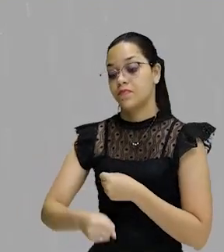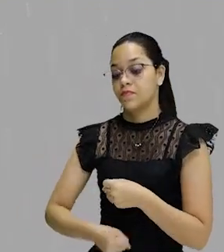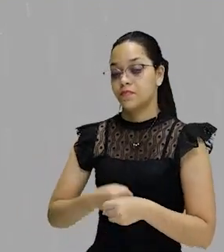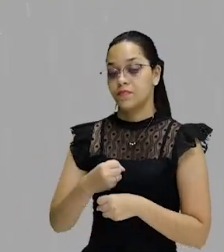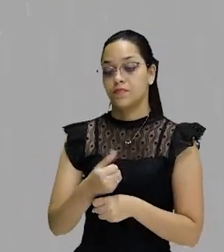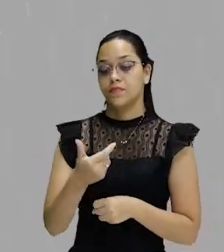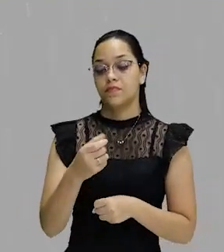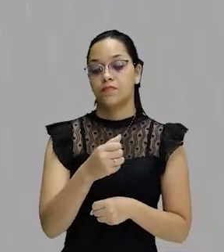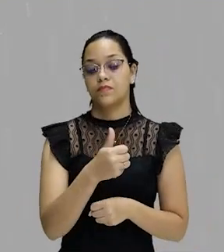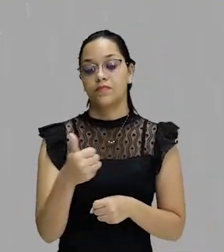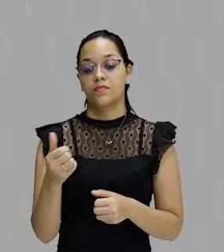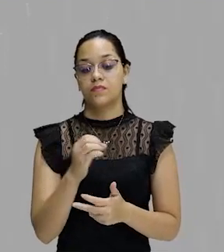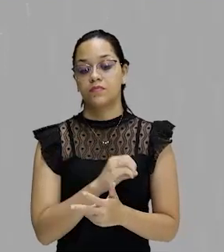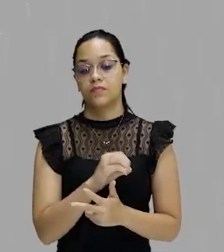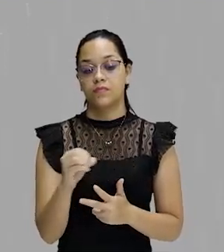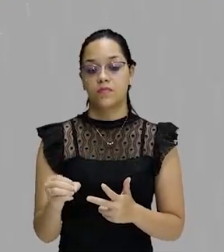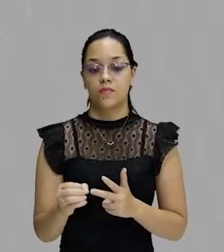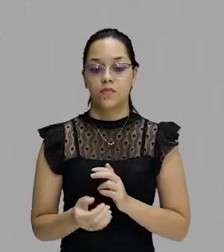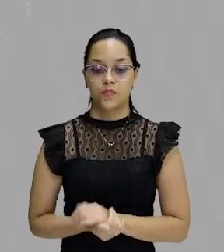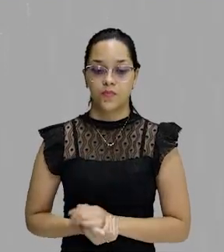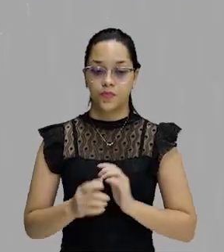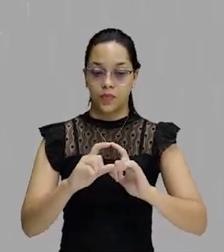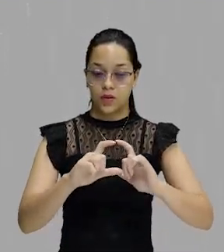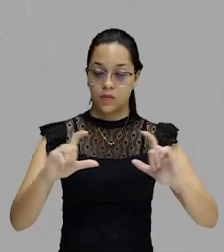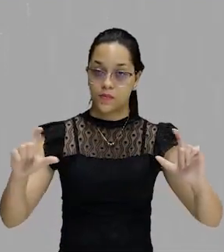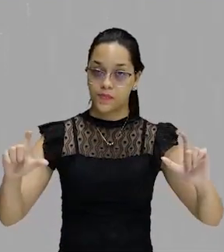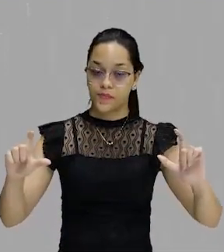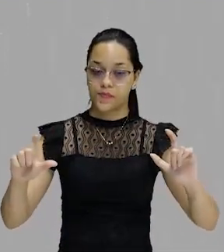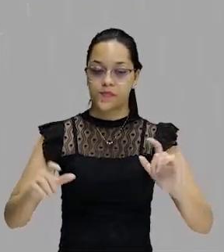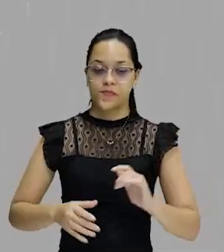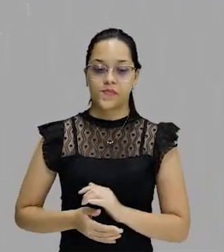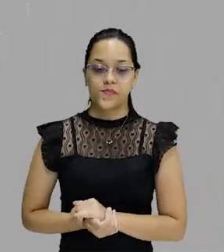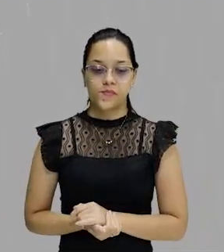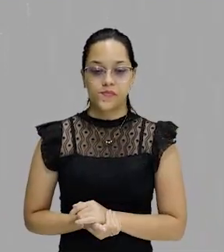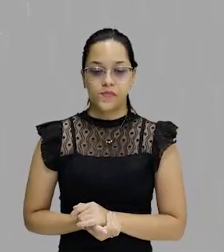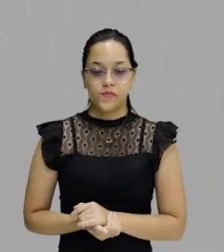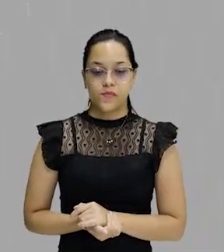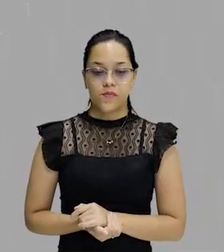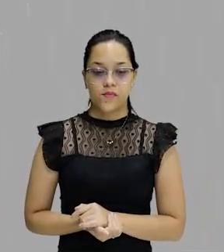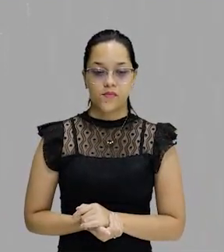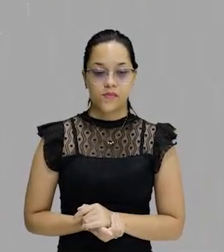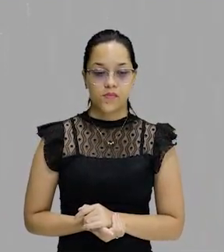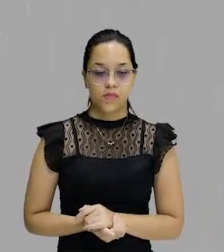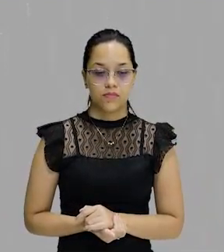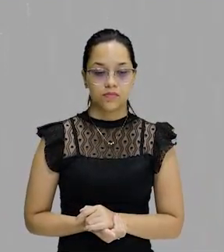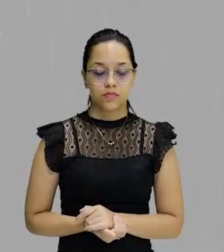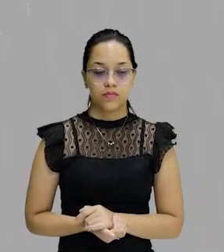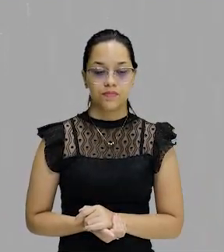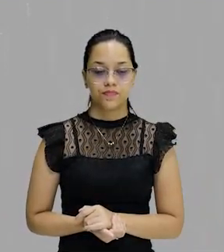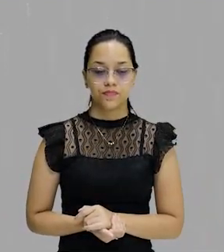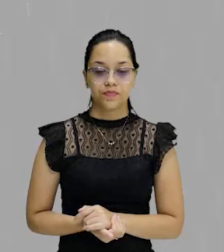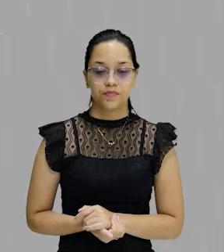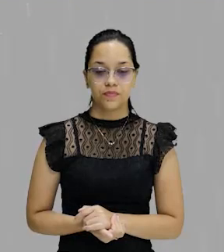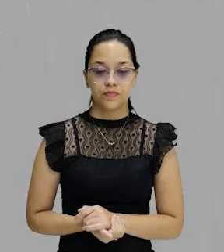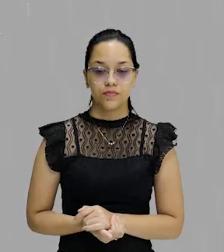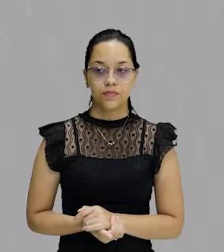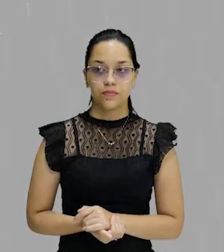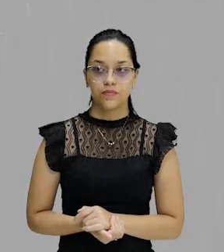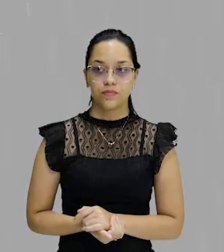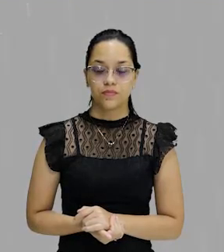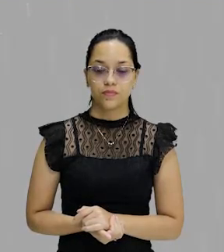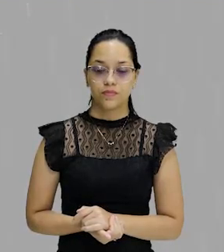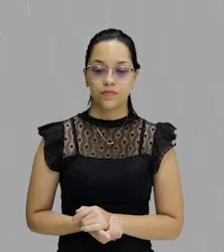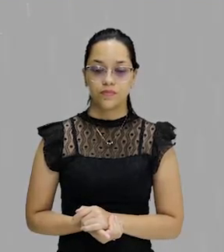Enem 2011, um outro item. Olha só o fragmento. Acompanhando a intenção da